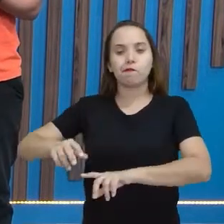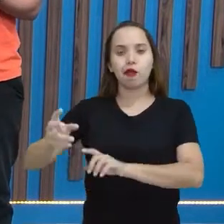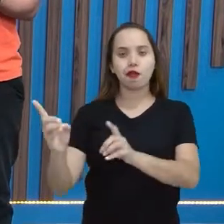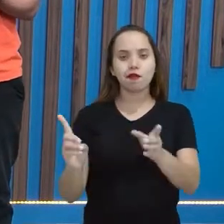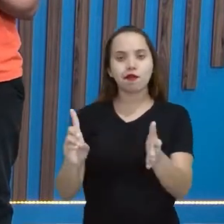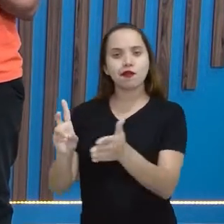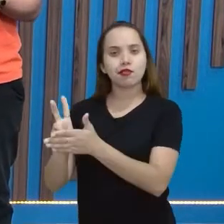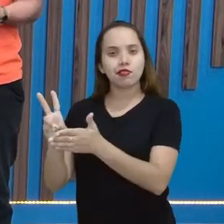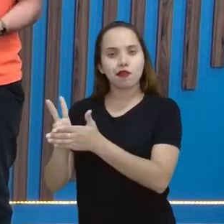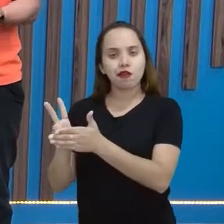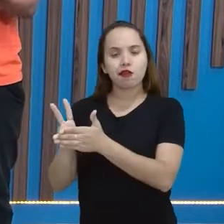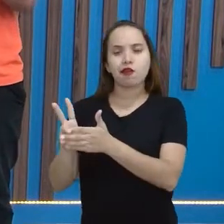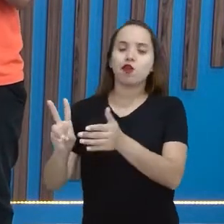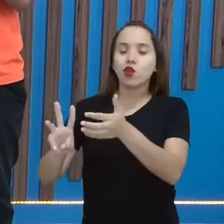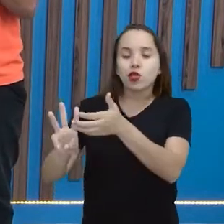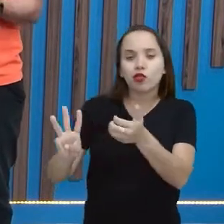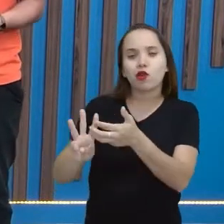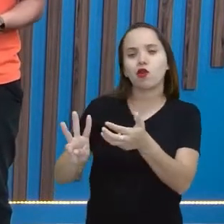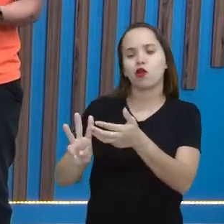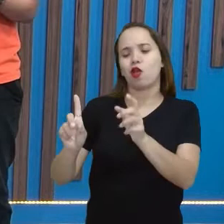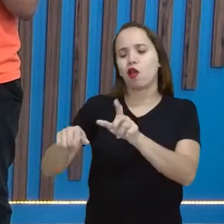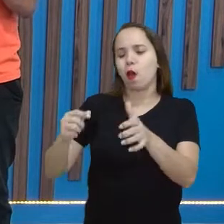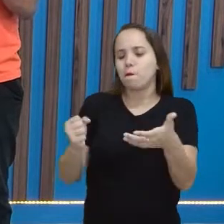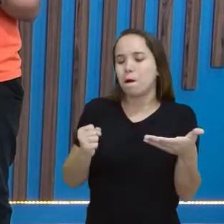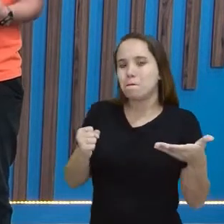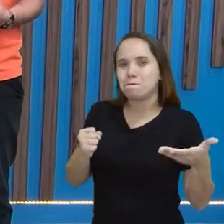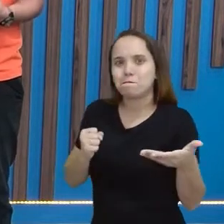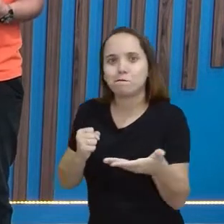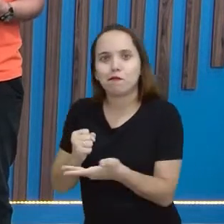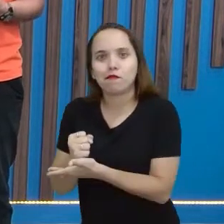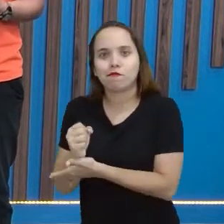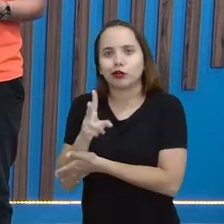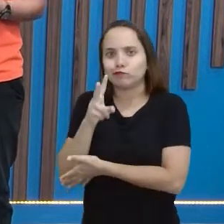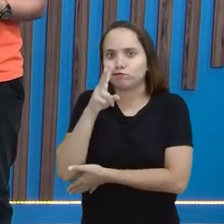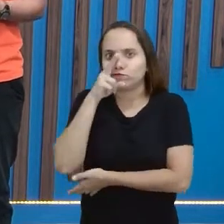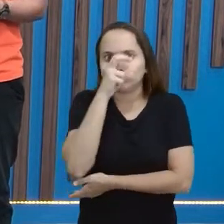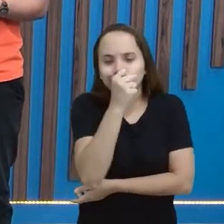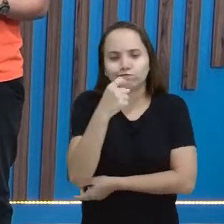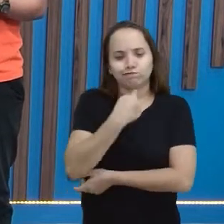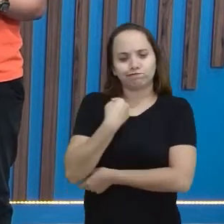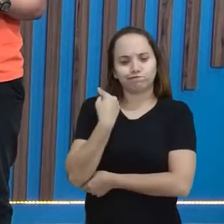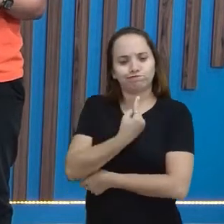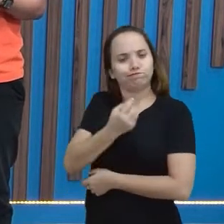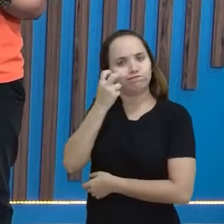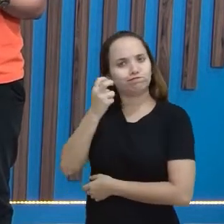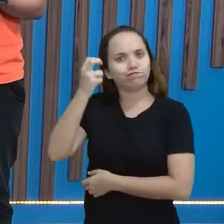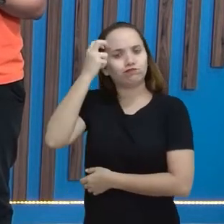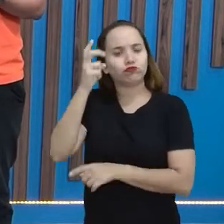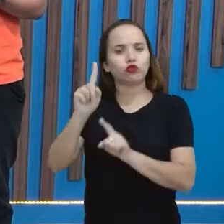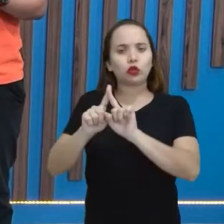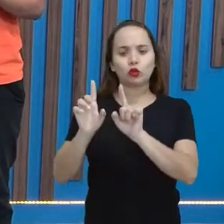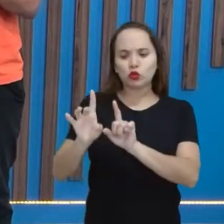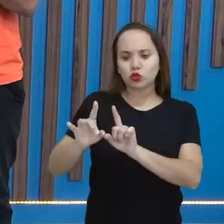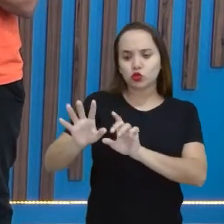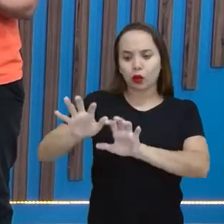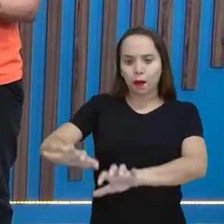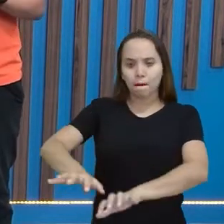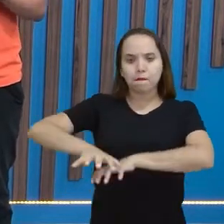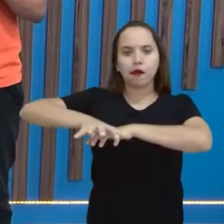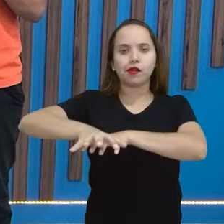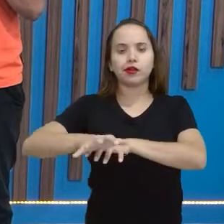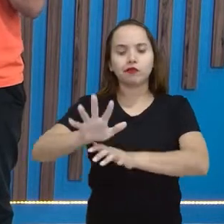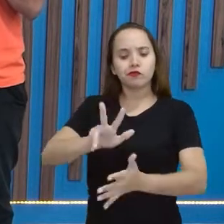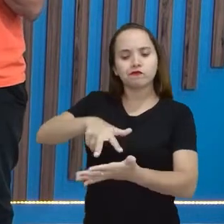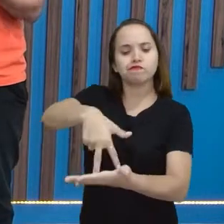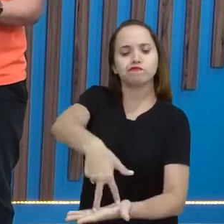base muito forte na nossa história, da nossa cultura, tá? Que estão não só em manifestações religiosas, mas estão